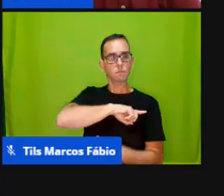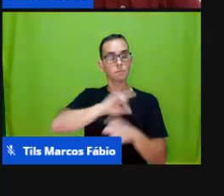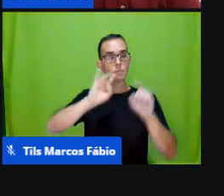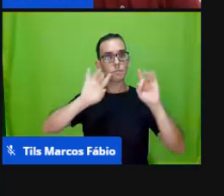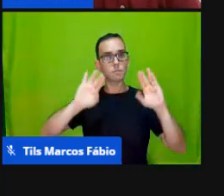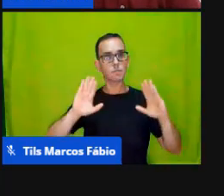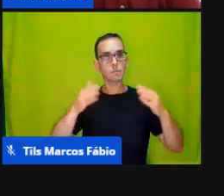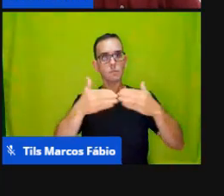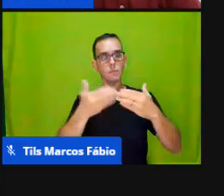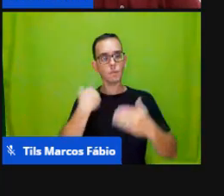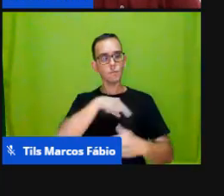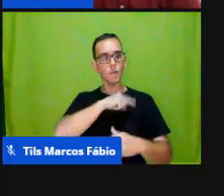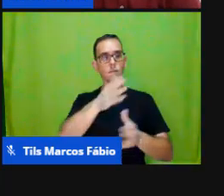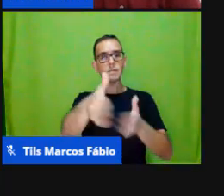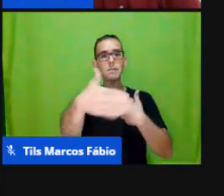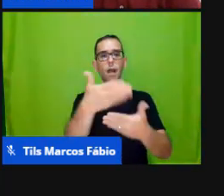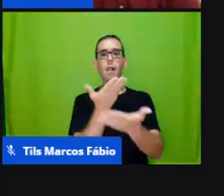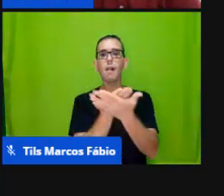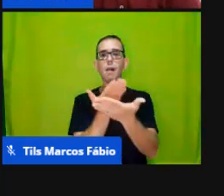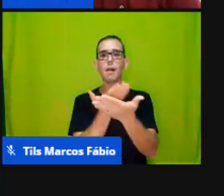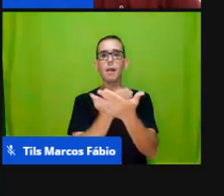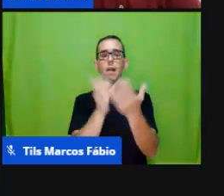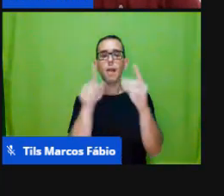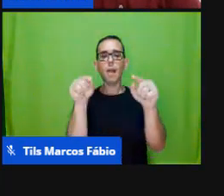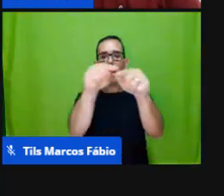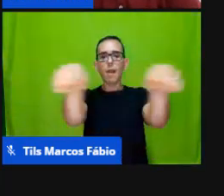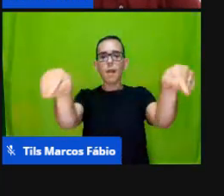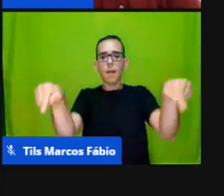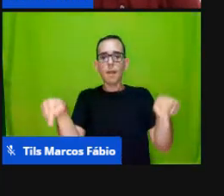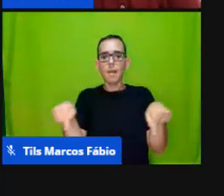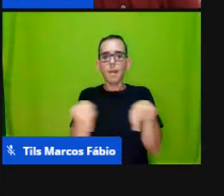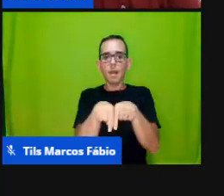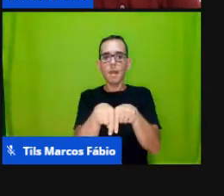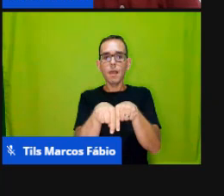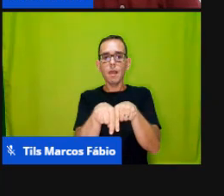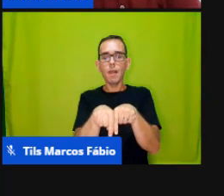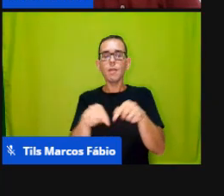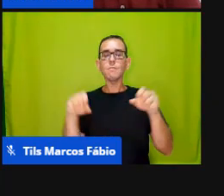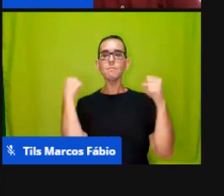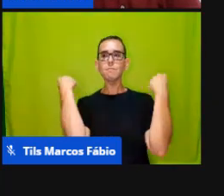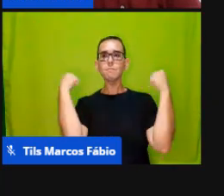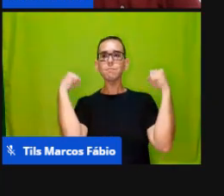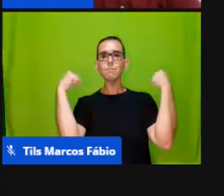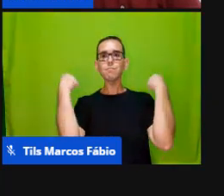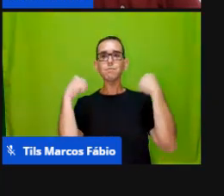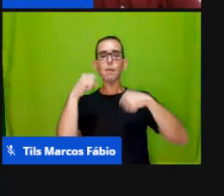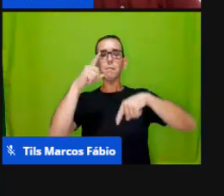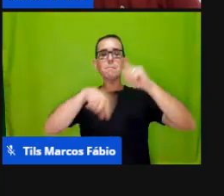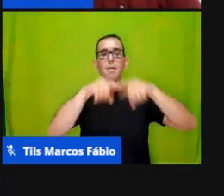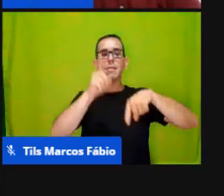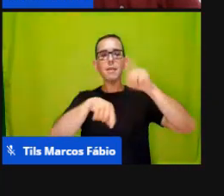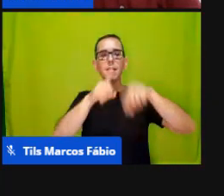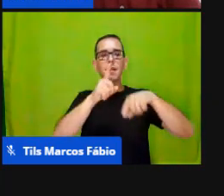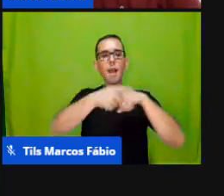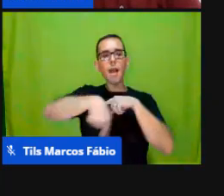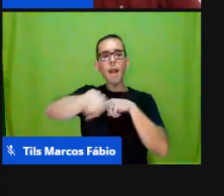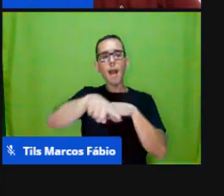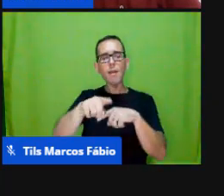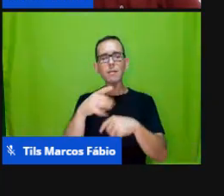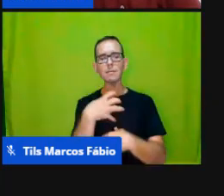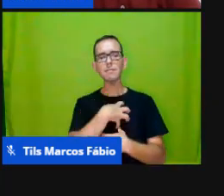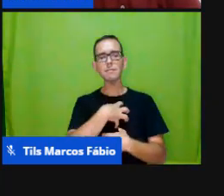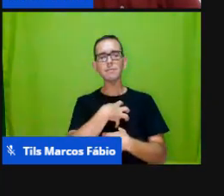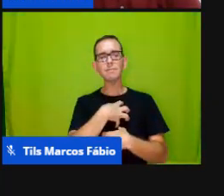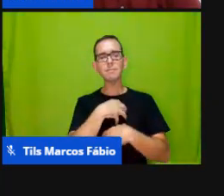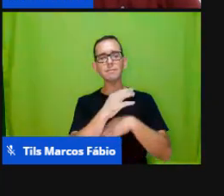na nossa sala de aula, que é a quadra, que é o pátio, que são os materiais que a gente tem com tanto carinho e